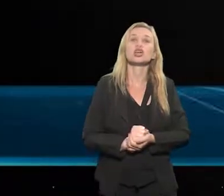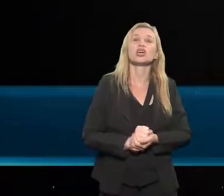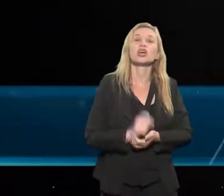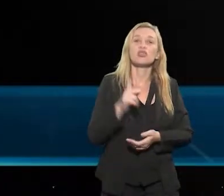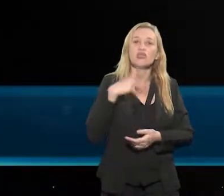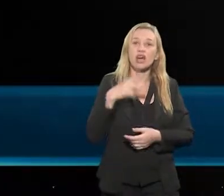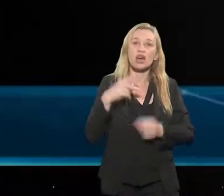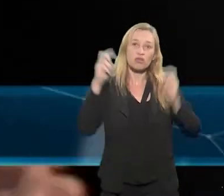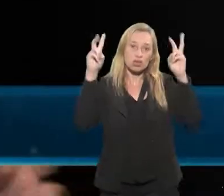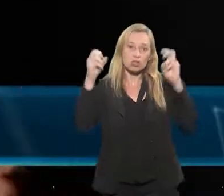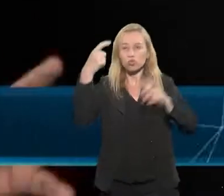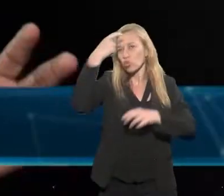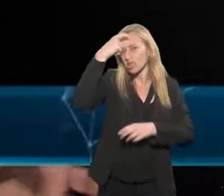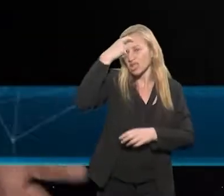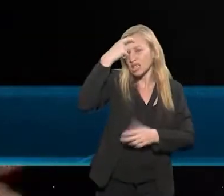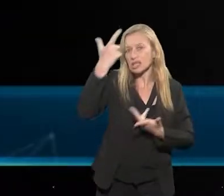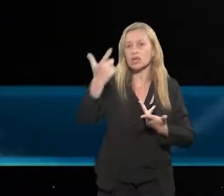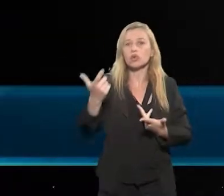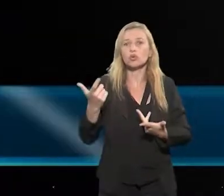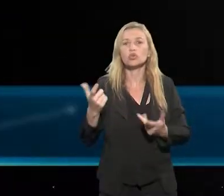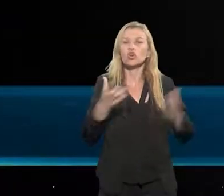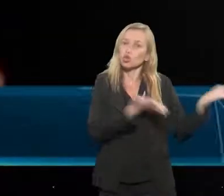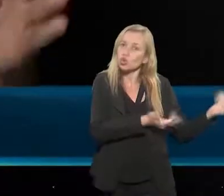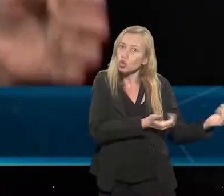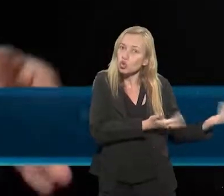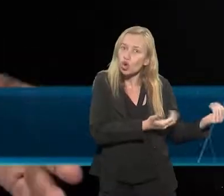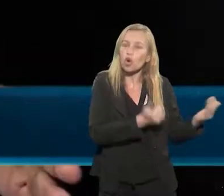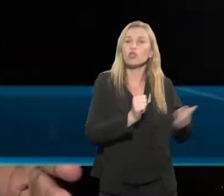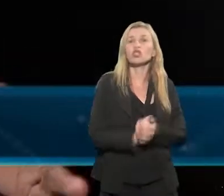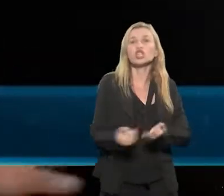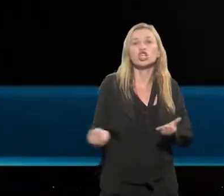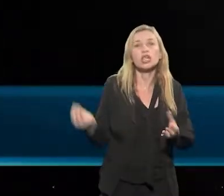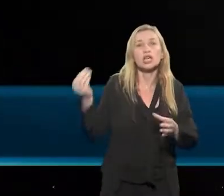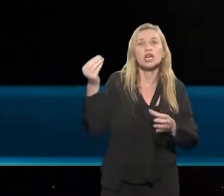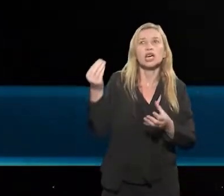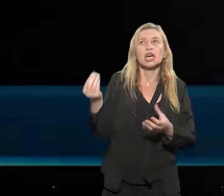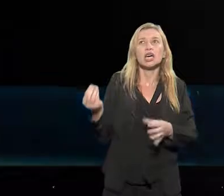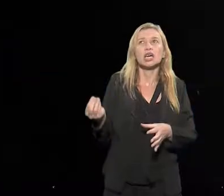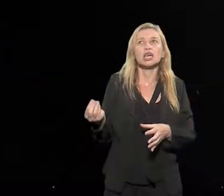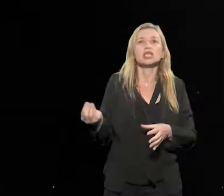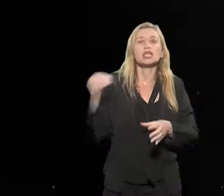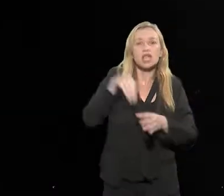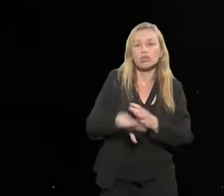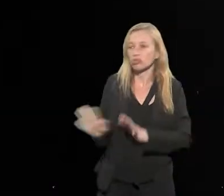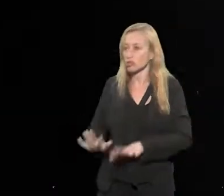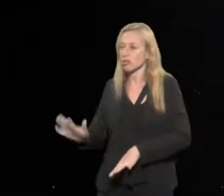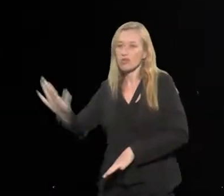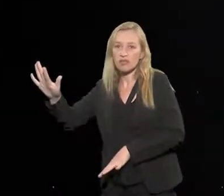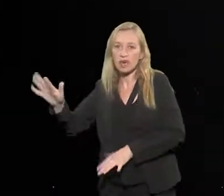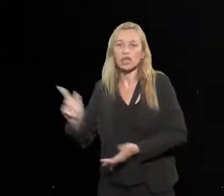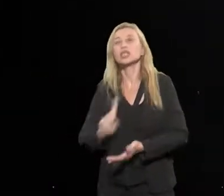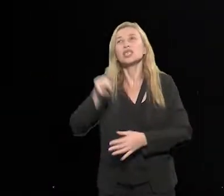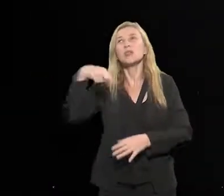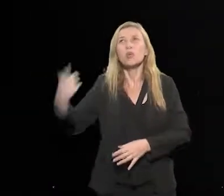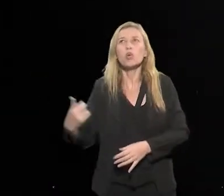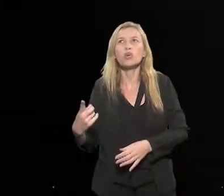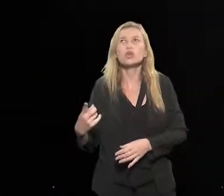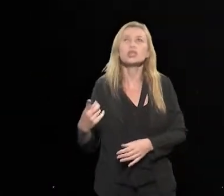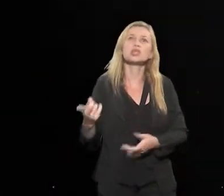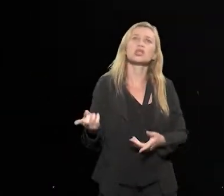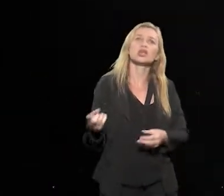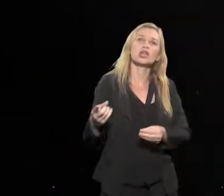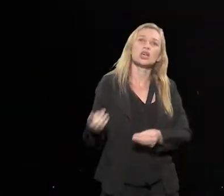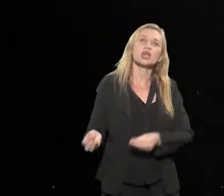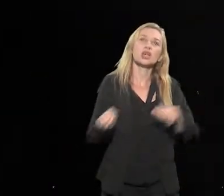AIDS, em que eu trazia essa questão da conscientização dos jovens dentro da favela. Depois